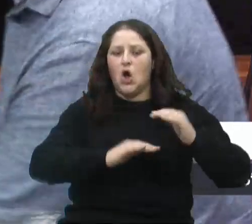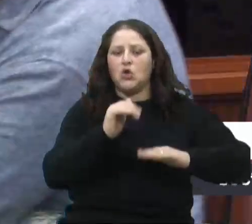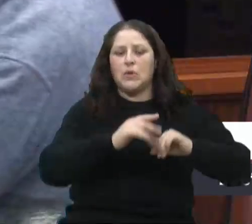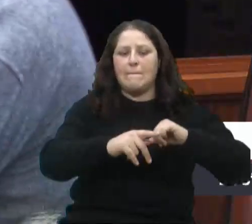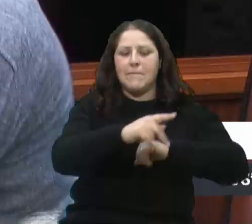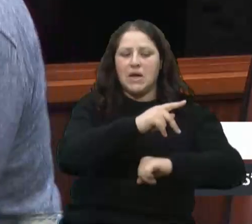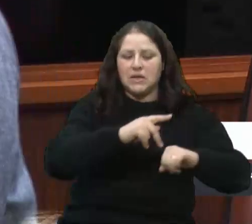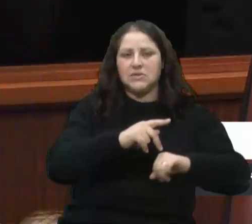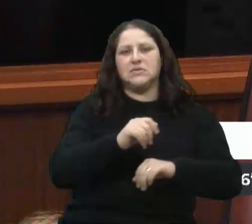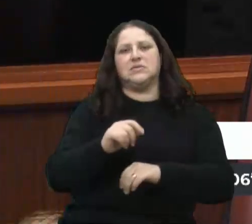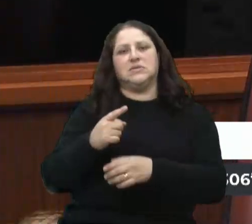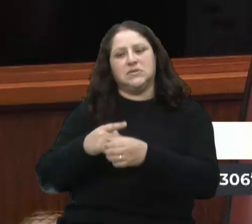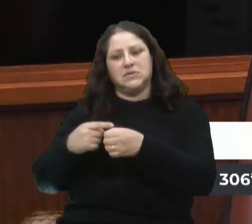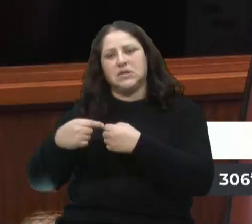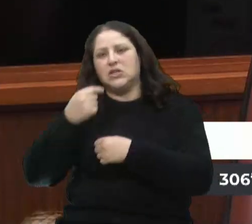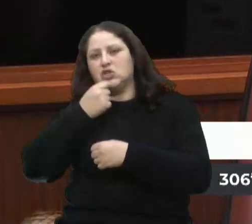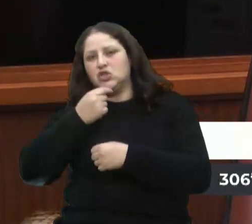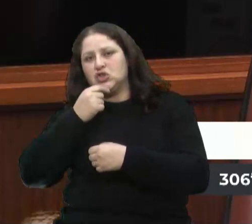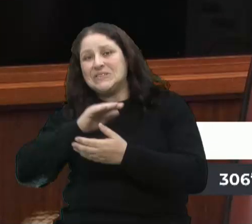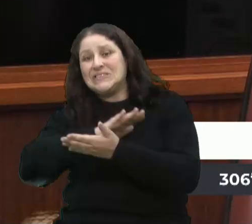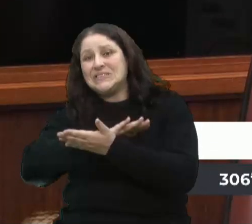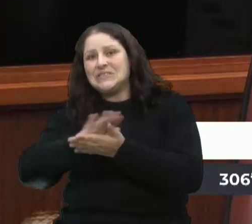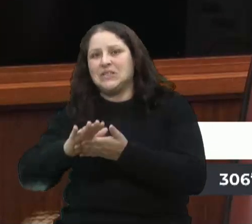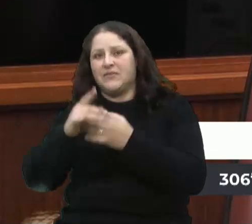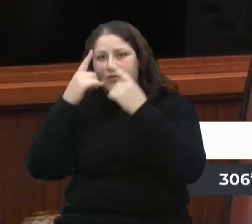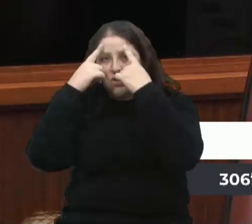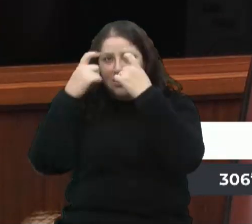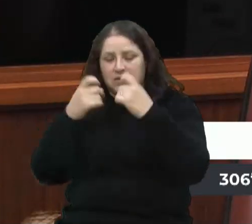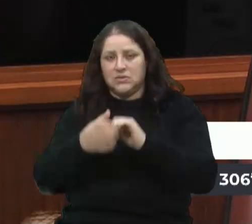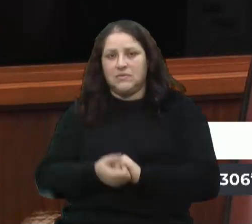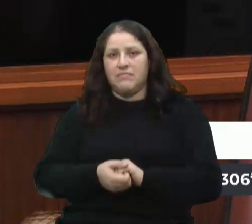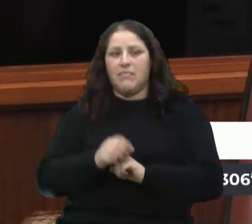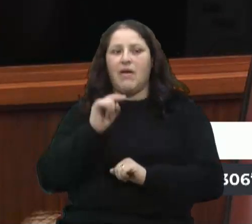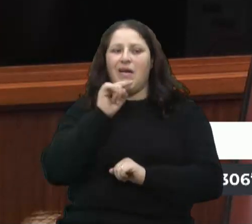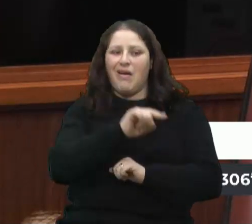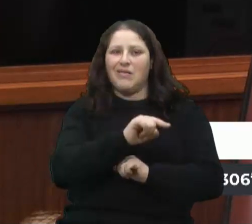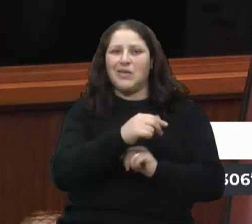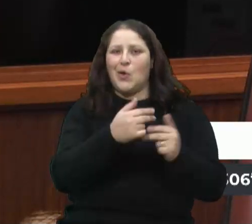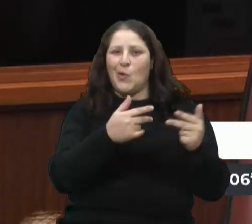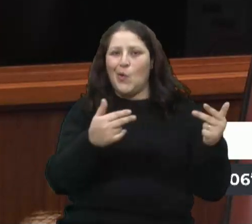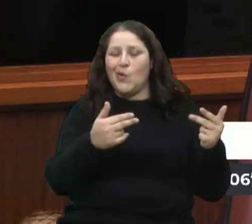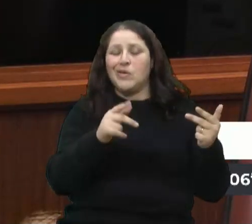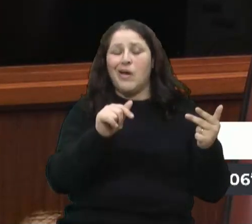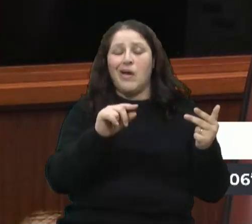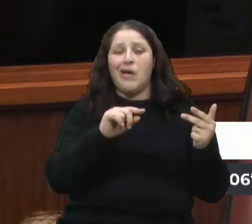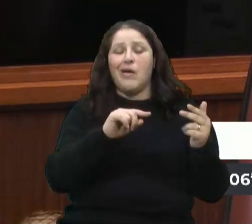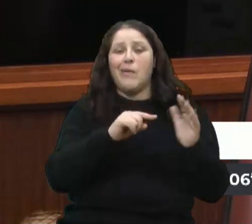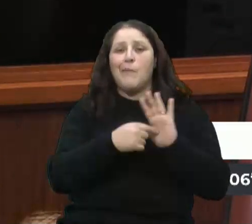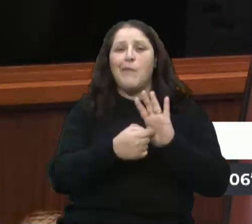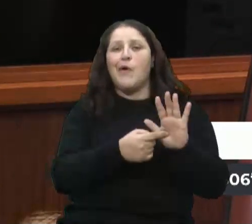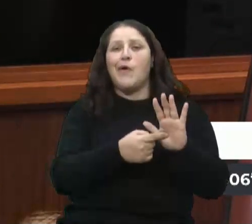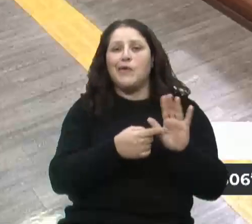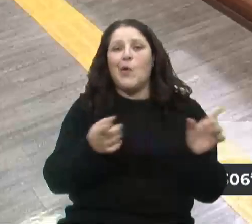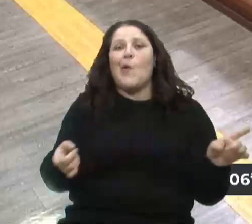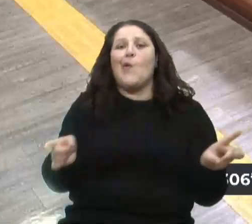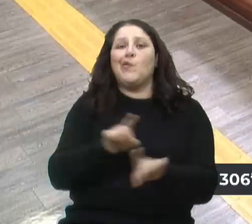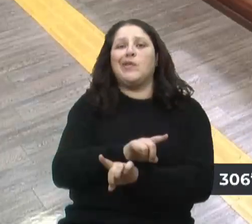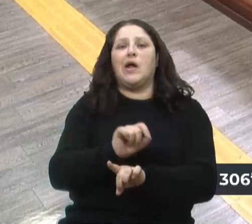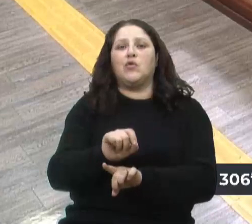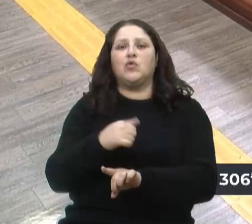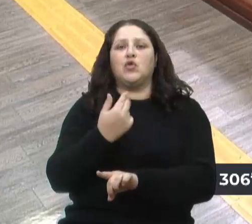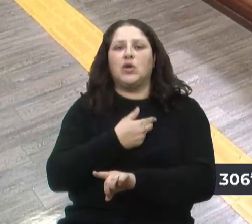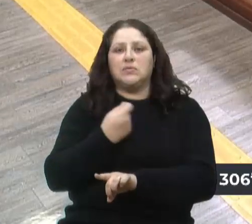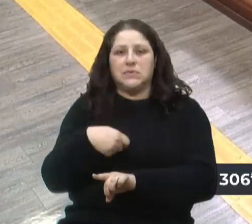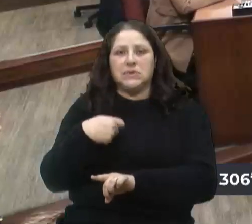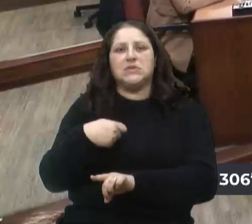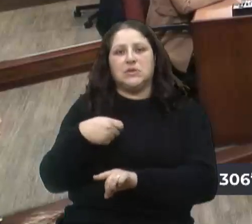esse tipo de coisa é o que mostra exatamente a contramão do que nós devemos ir. Muito obrigada. Eu sou a parte,